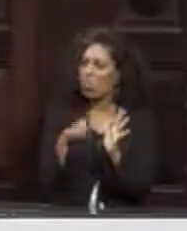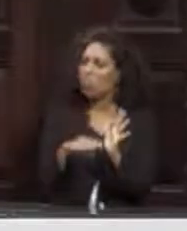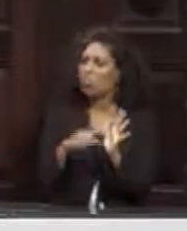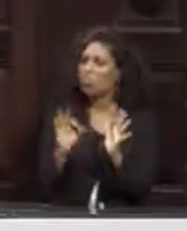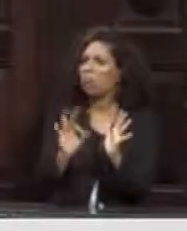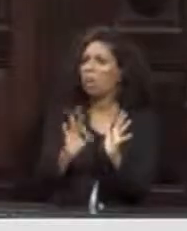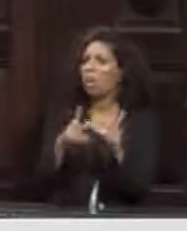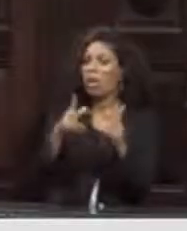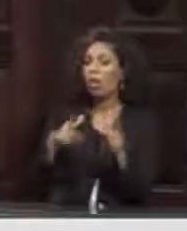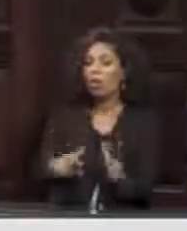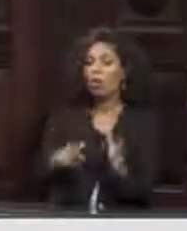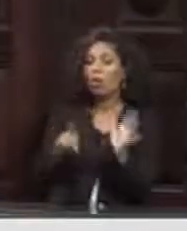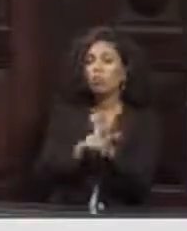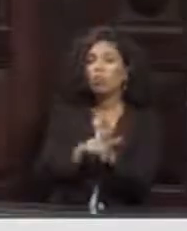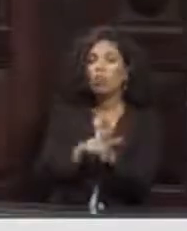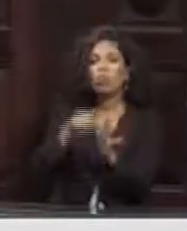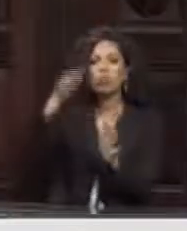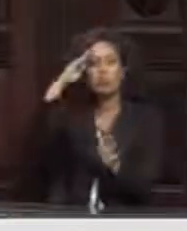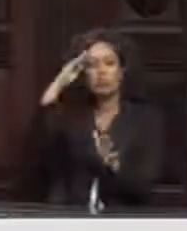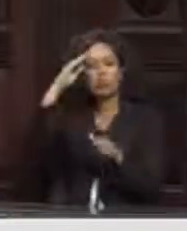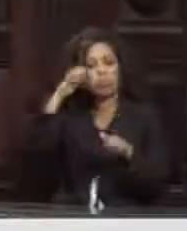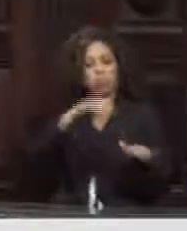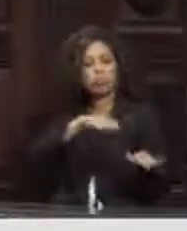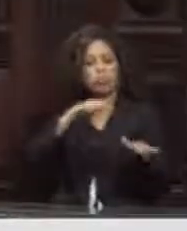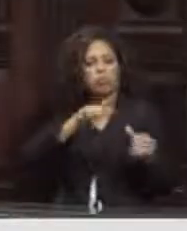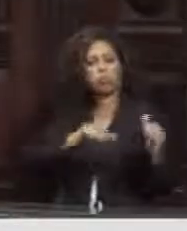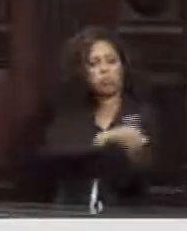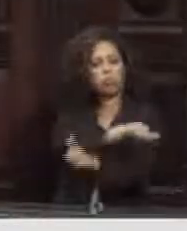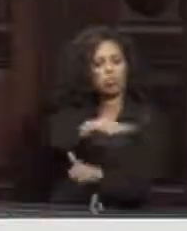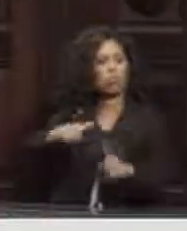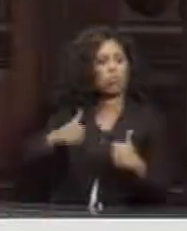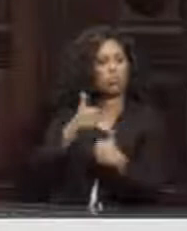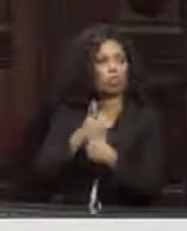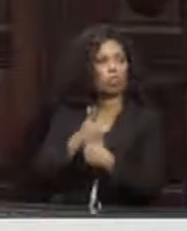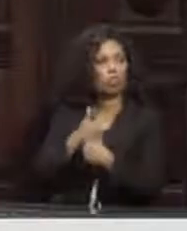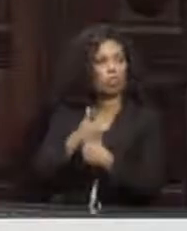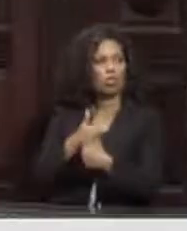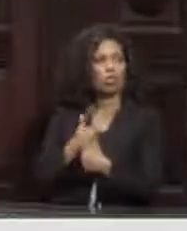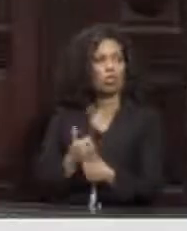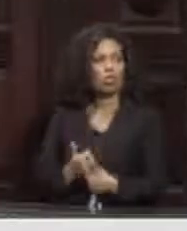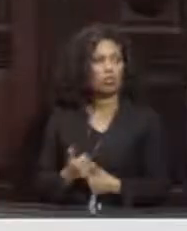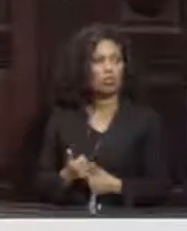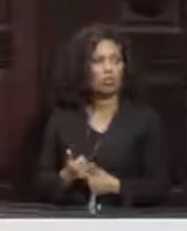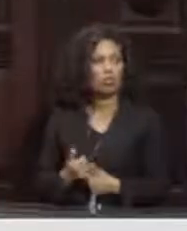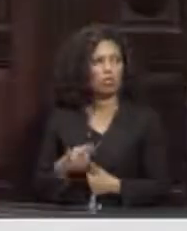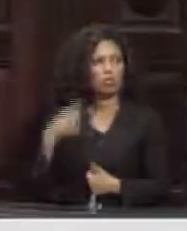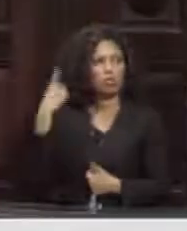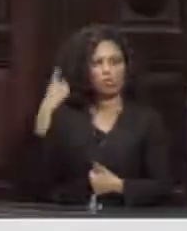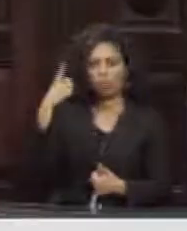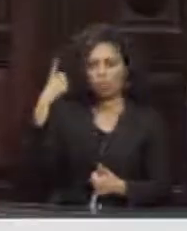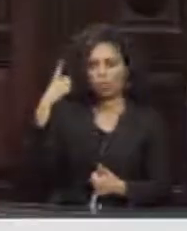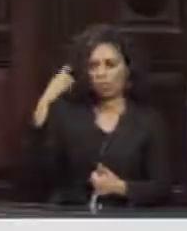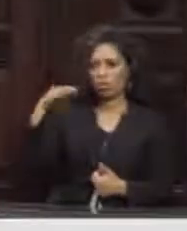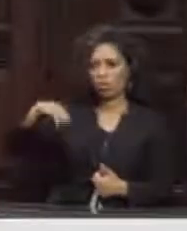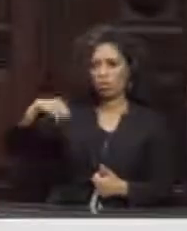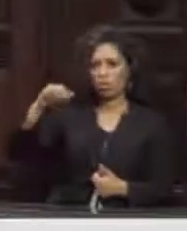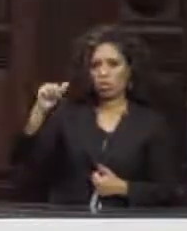da Segurança Pública, deputada Marta Rocha, aliás, deputada Marta Rocha, que nós do PDT sonhamos,